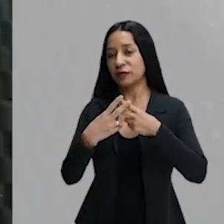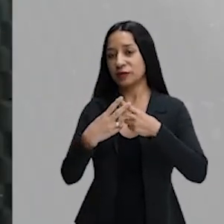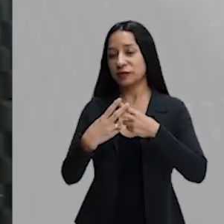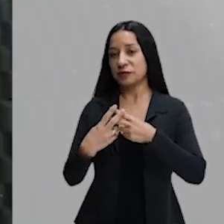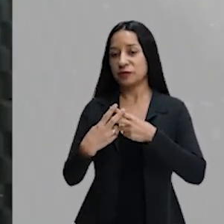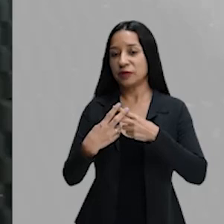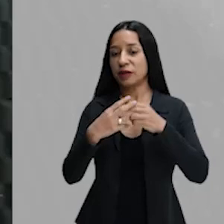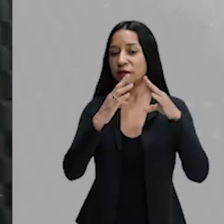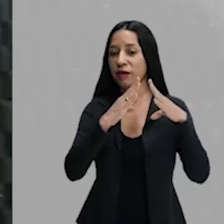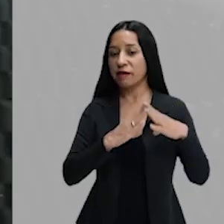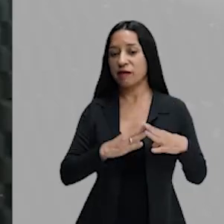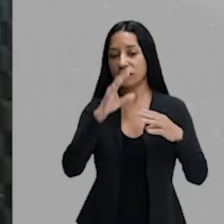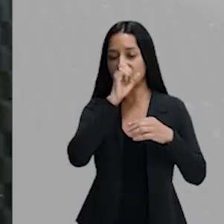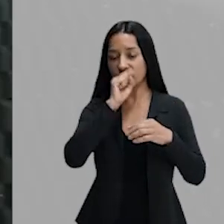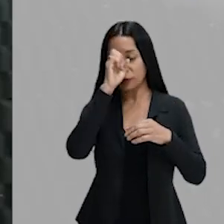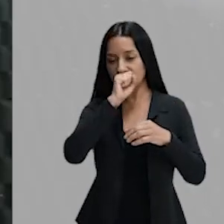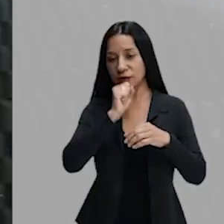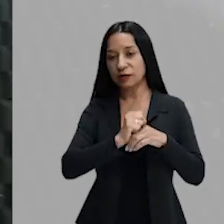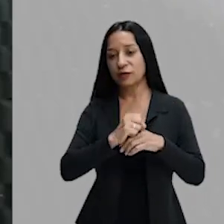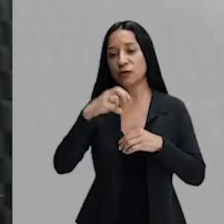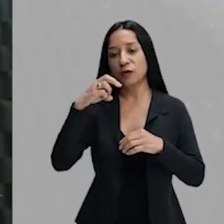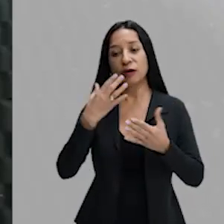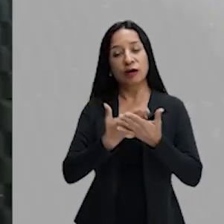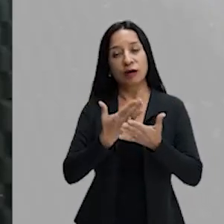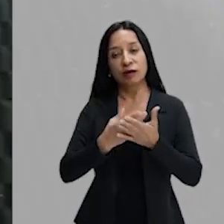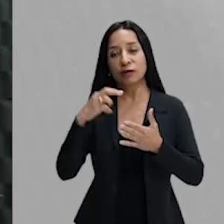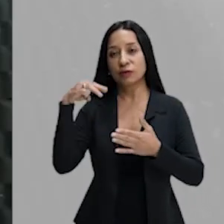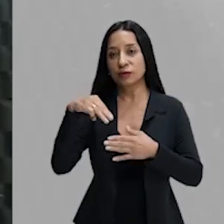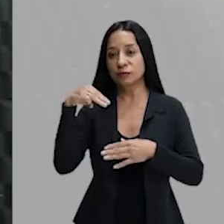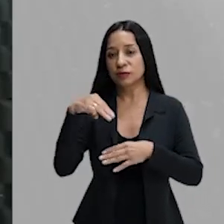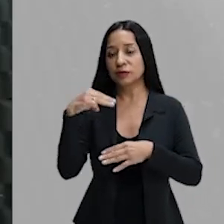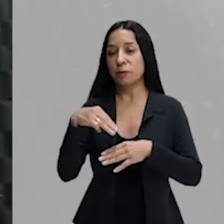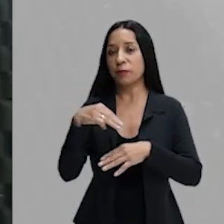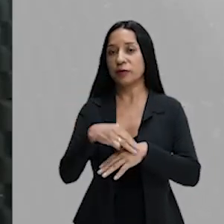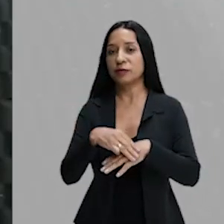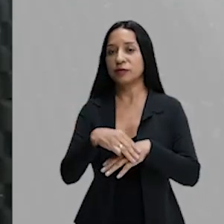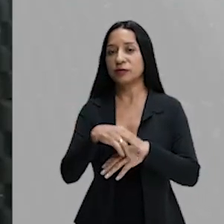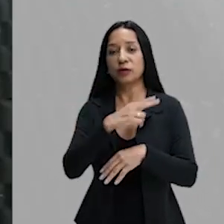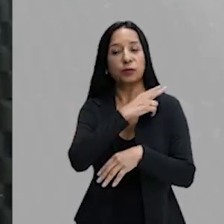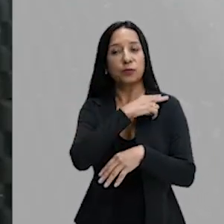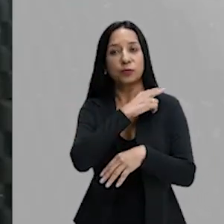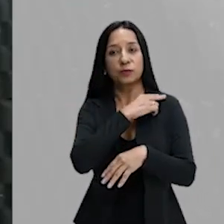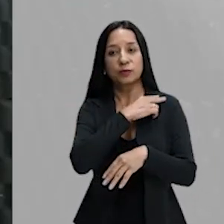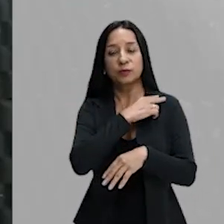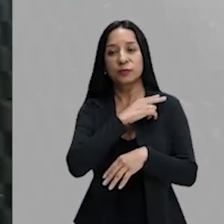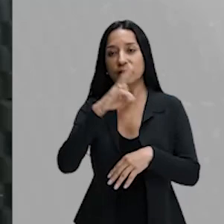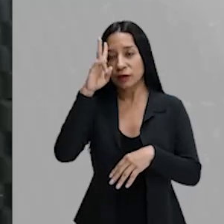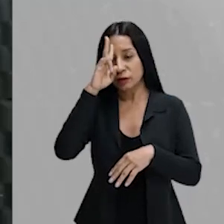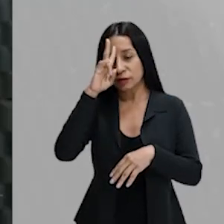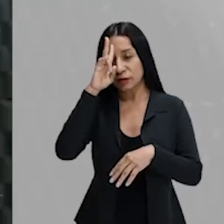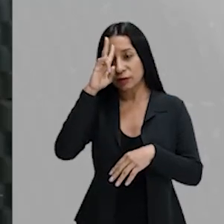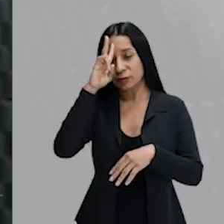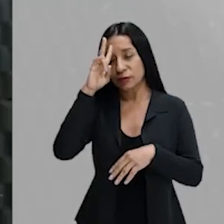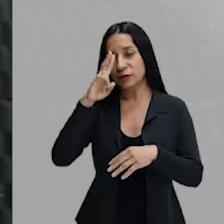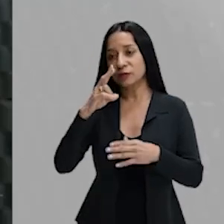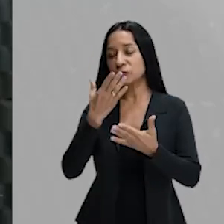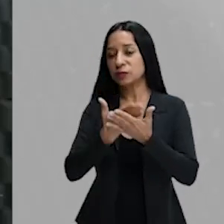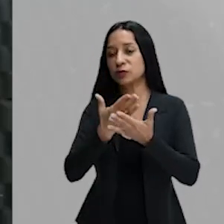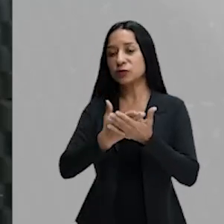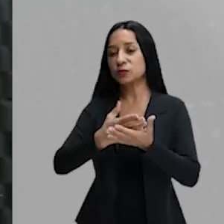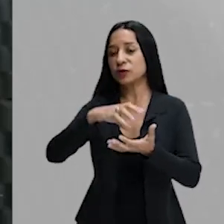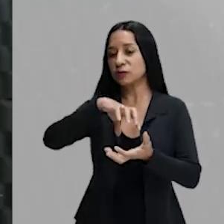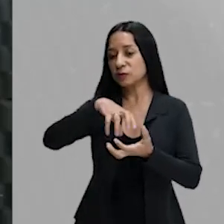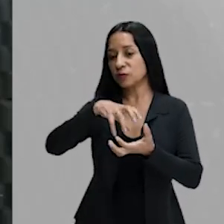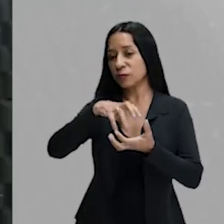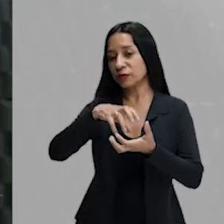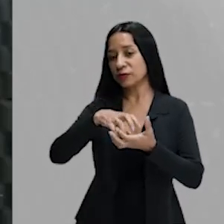aula de matemática para os alunos da segunda série do ensino médio. Lembrando que a gente está estudando geometria espacial, né? E a última